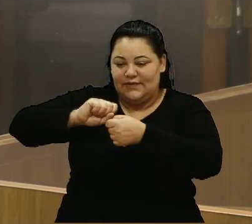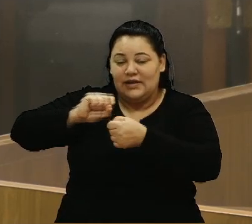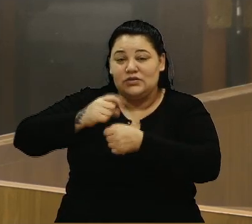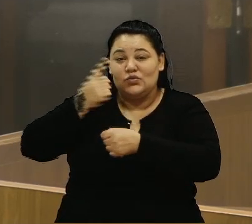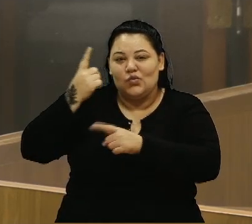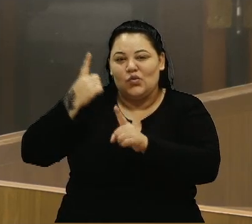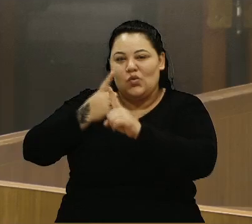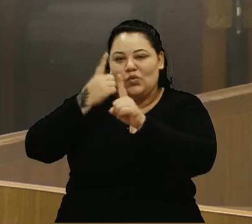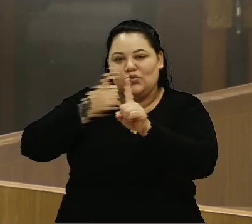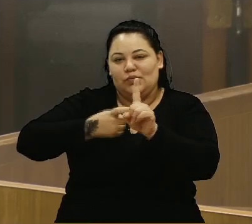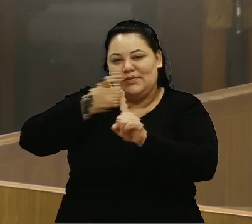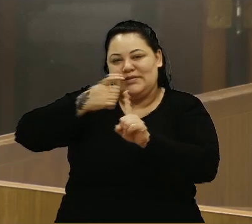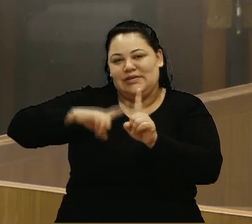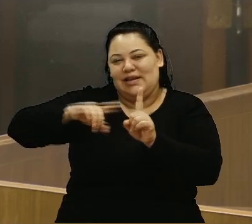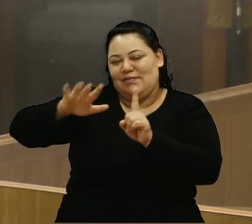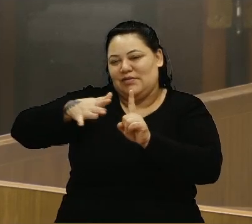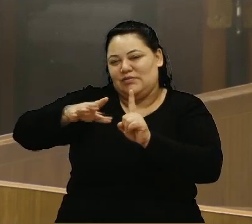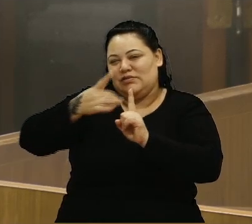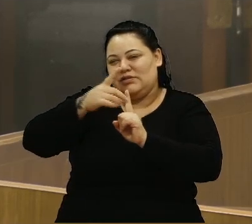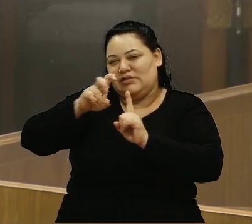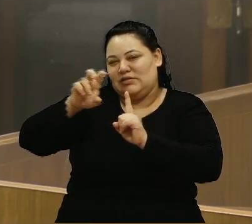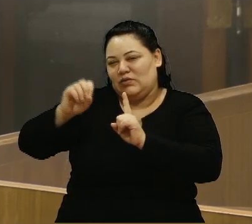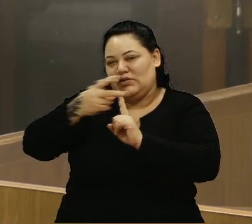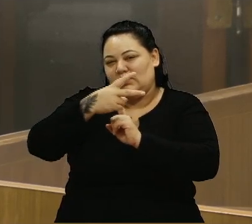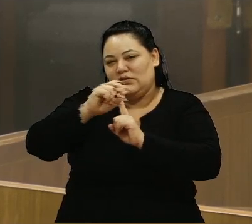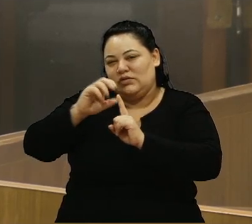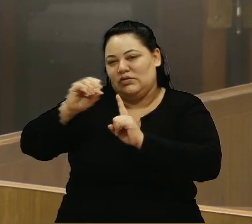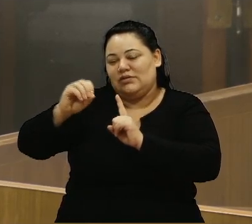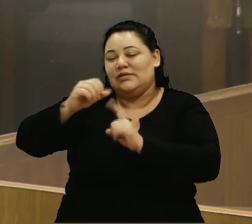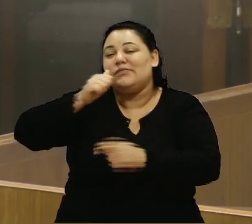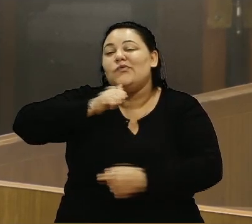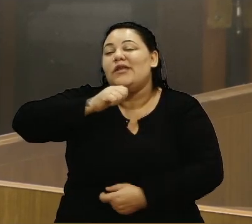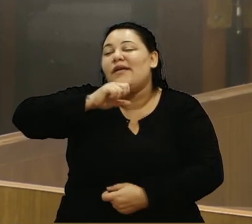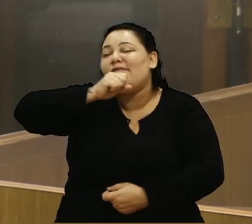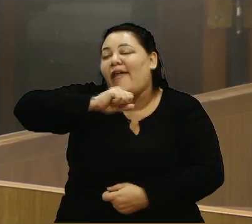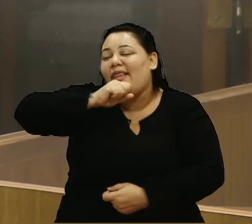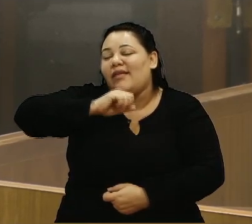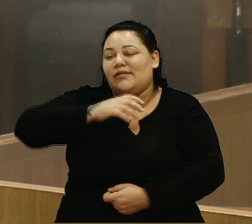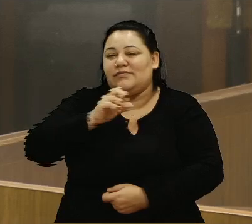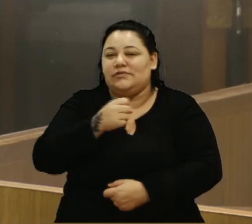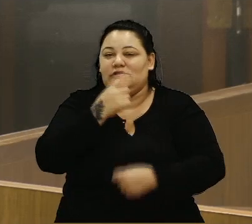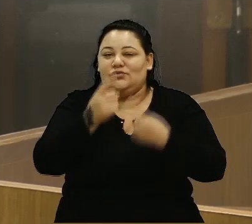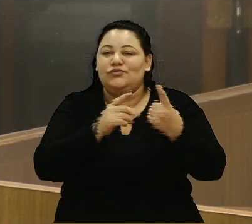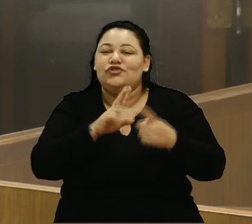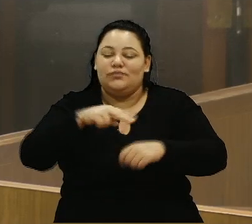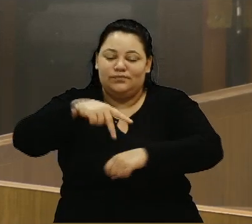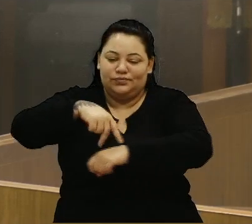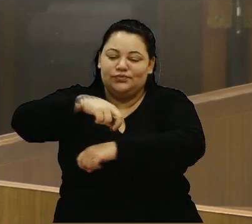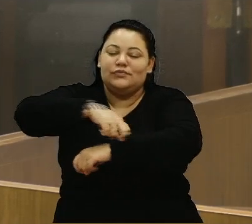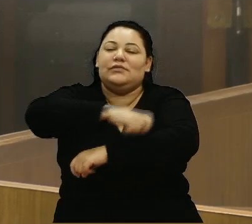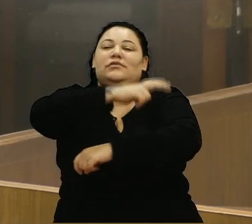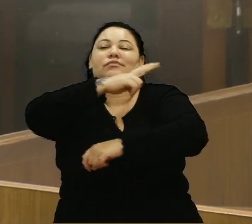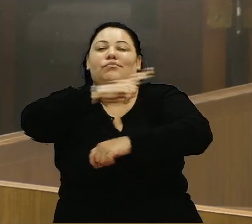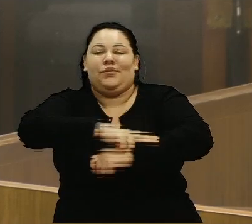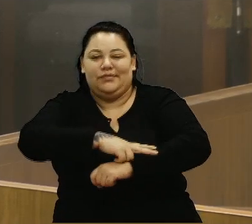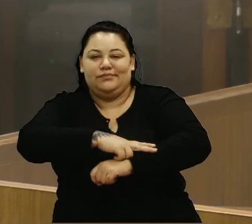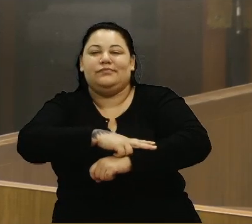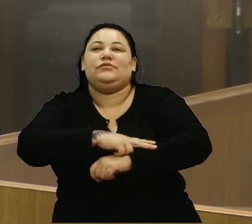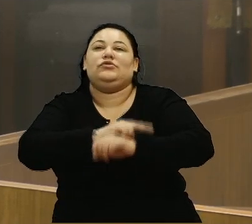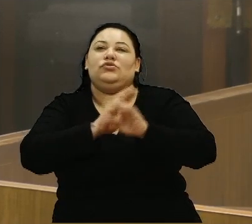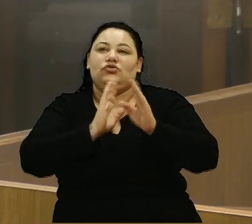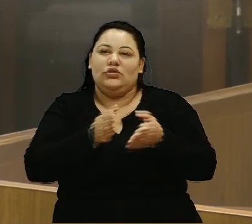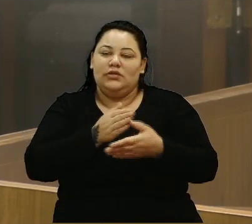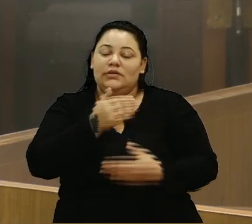mês, que tem mais ou menos umas 150, 200 senhoras de idade ali, e muitas delas já caíram nesse limo. Então, a gente